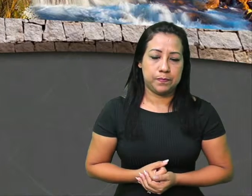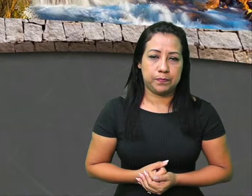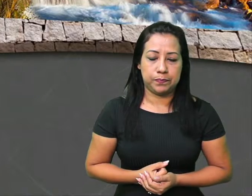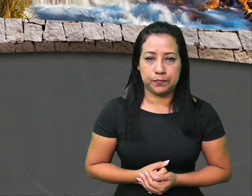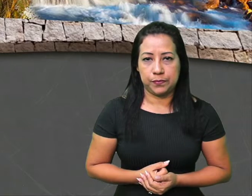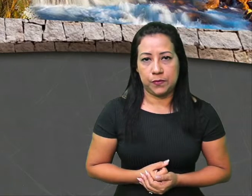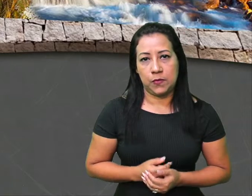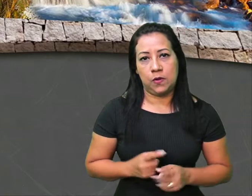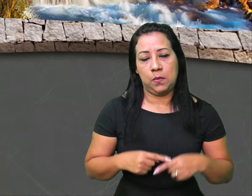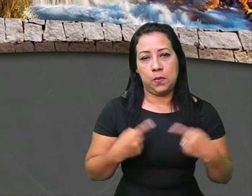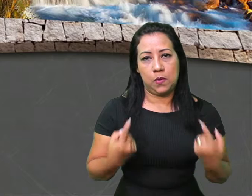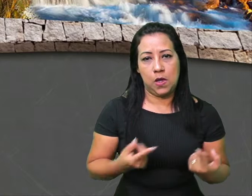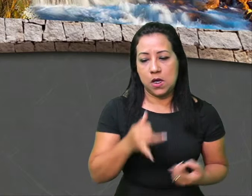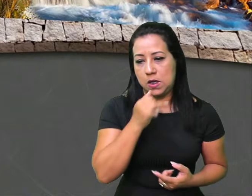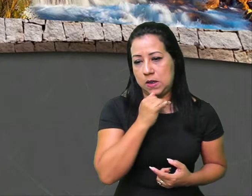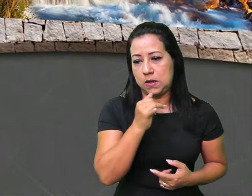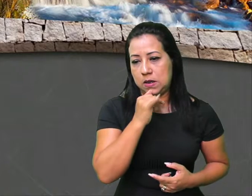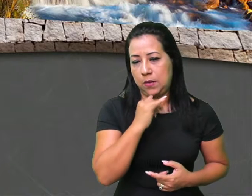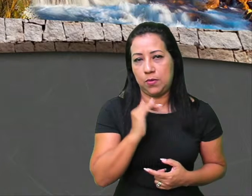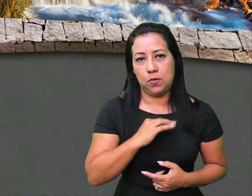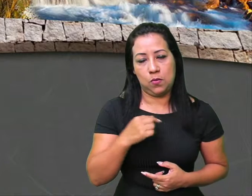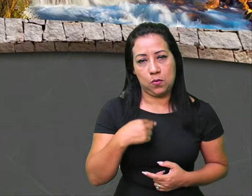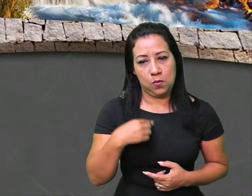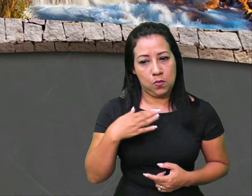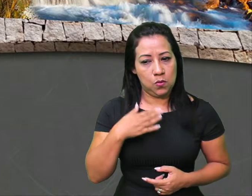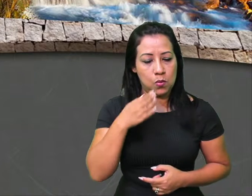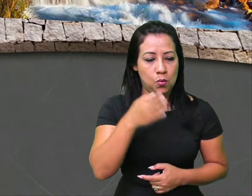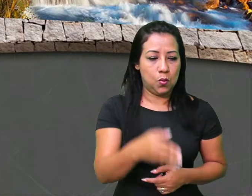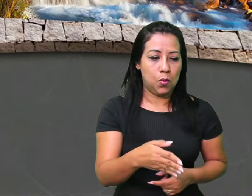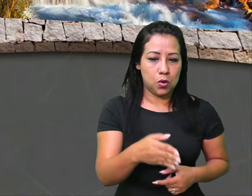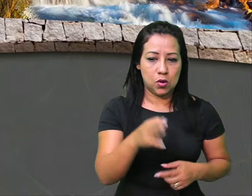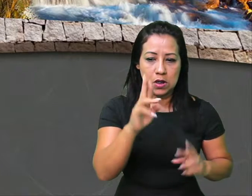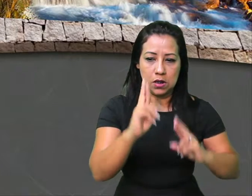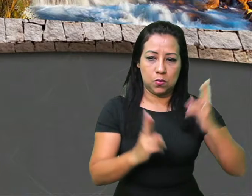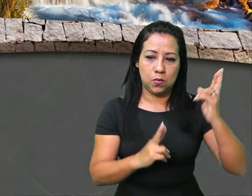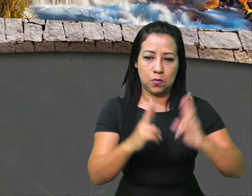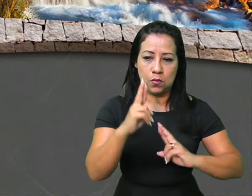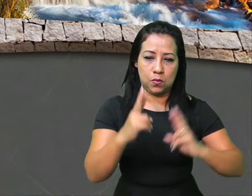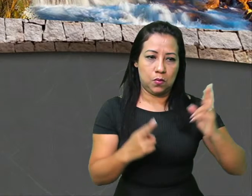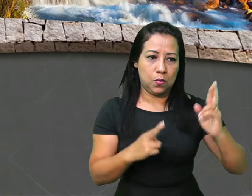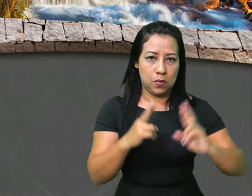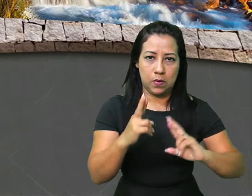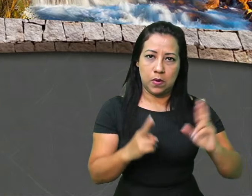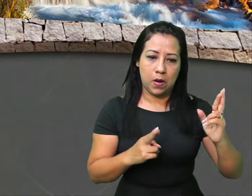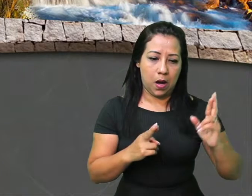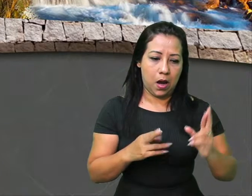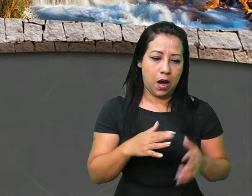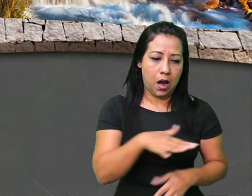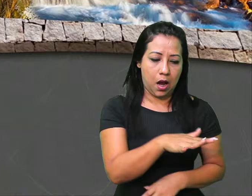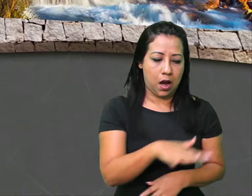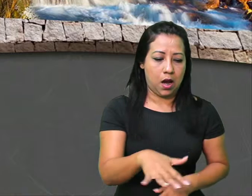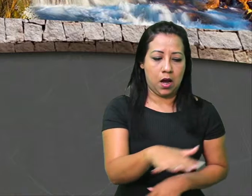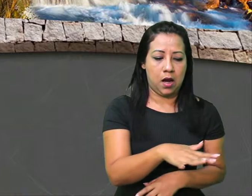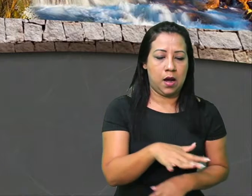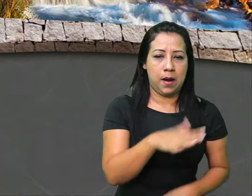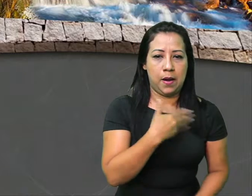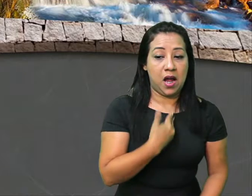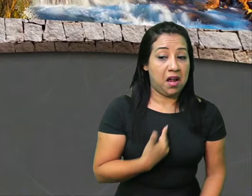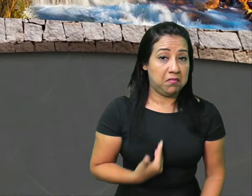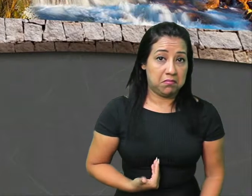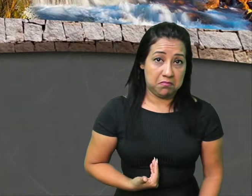numa praça, a praça é pública. eu tenho o